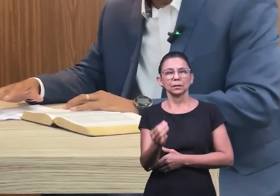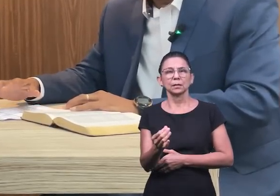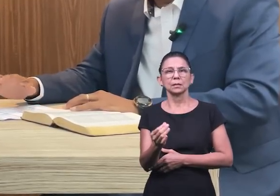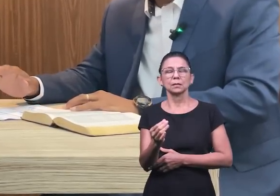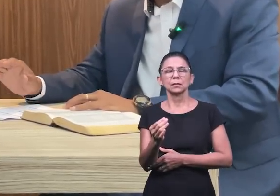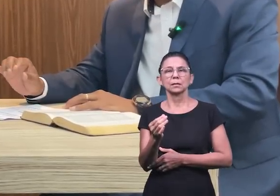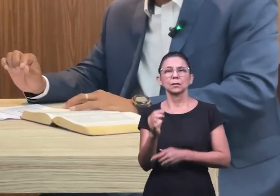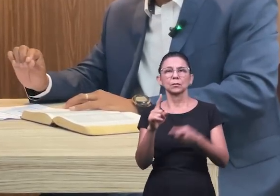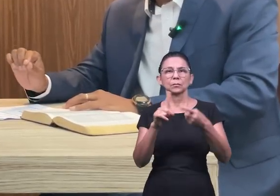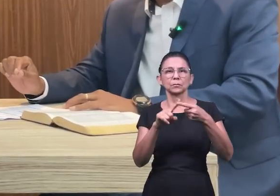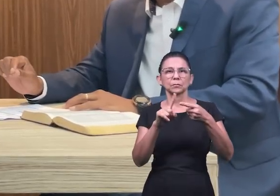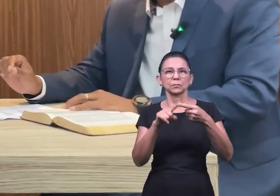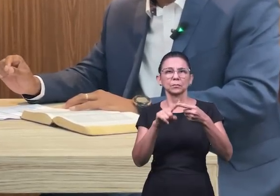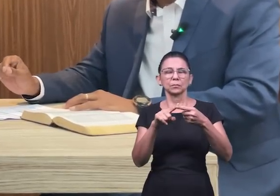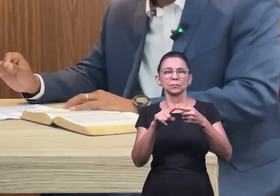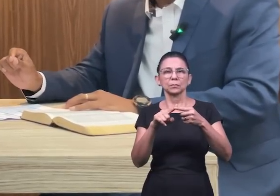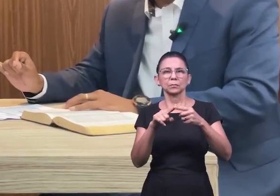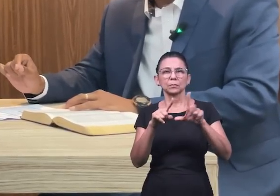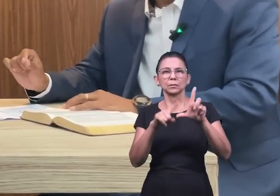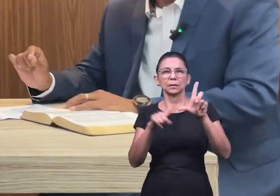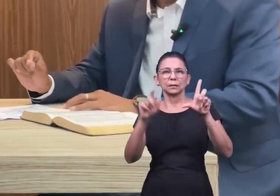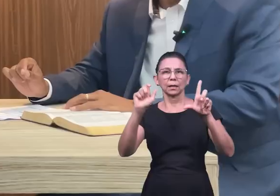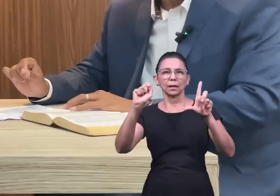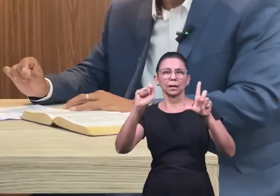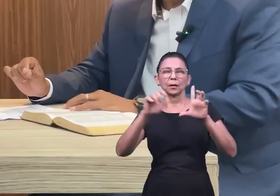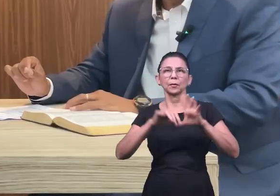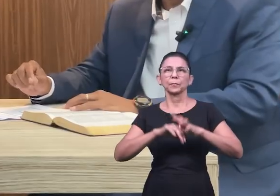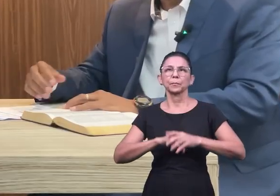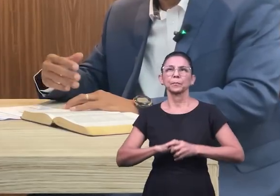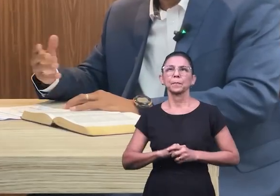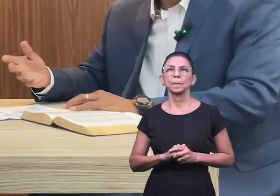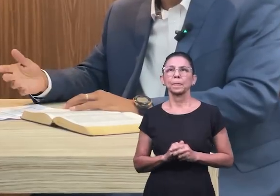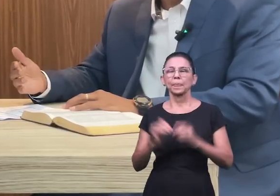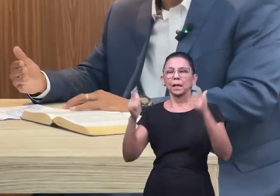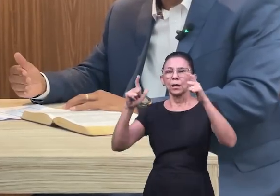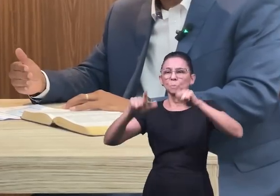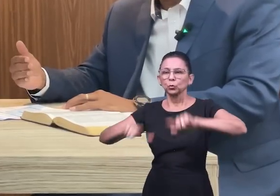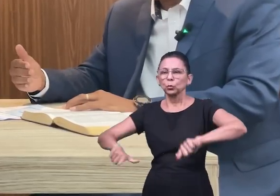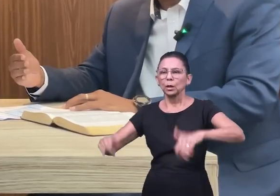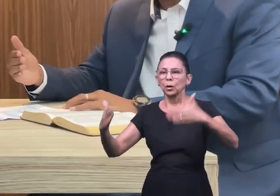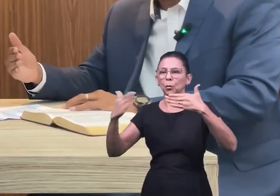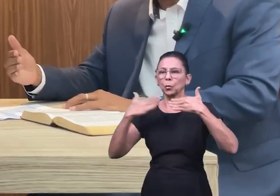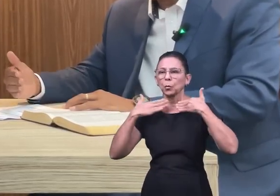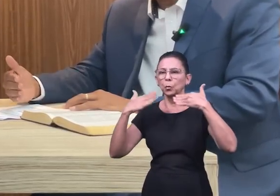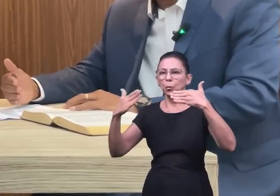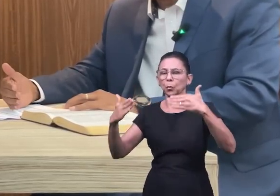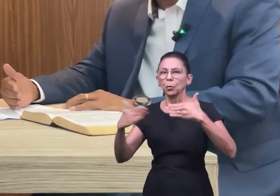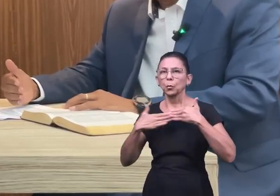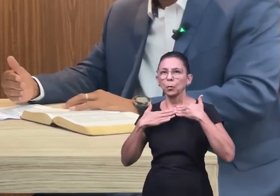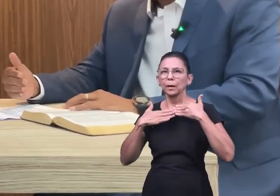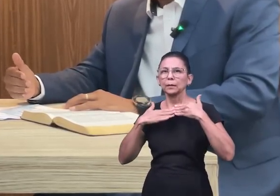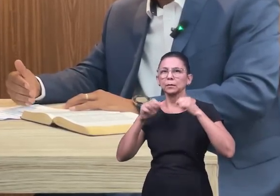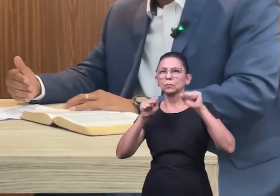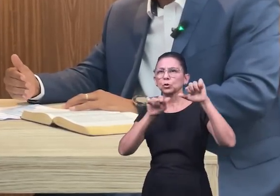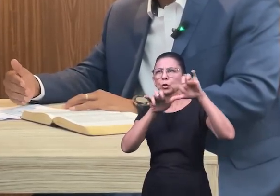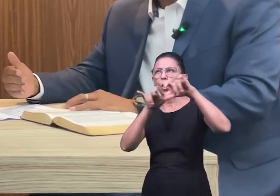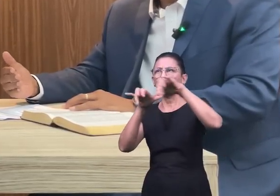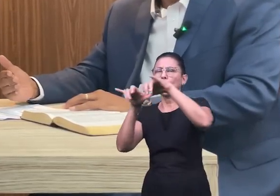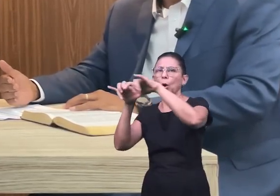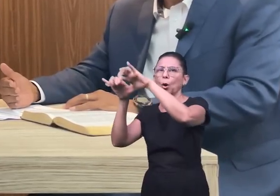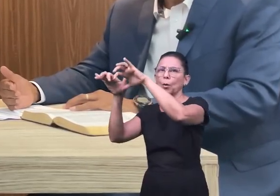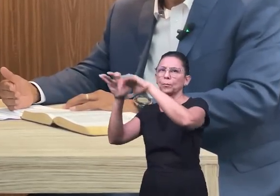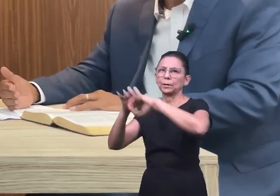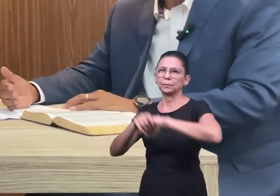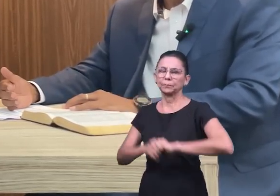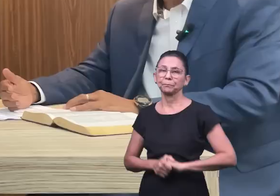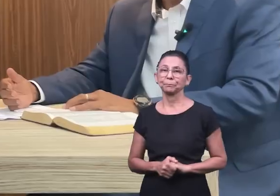ele já falou, eu queria me ater somente a este item A, né? Porque todas as respostas que ele deu estão perfeitas, né? Esta que